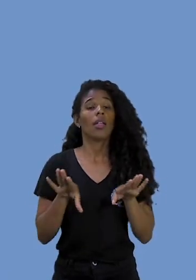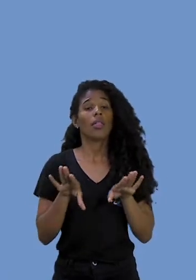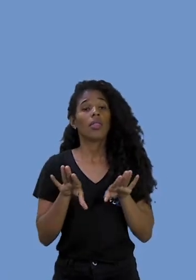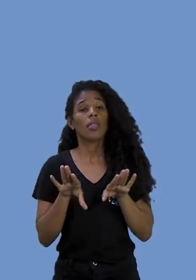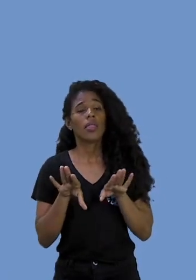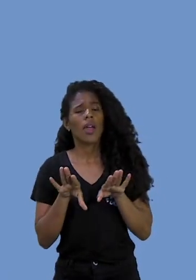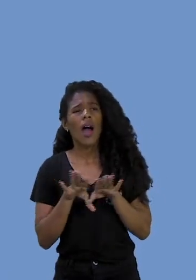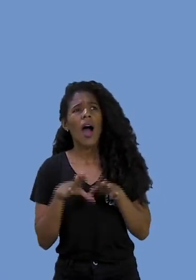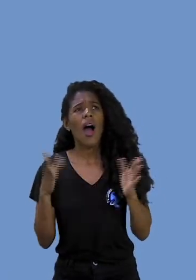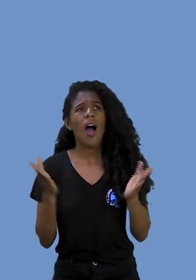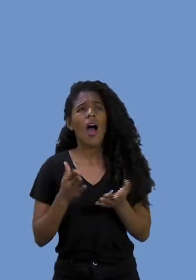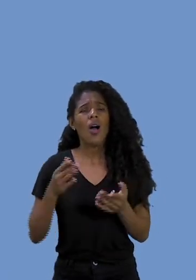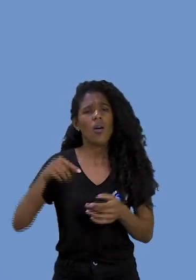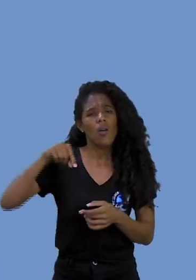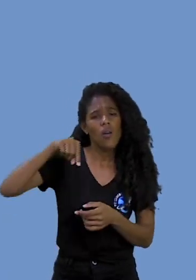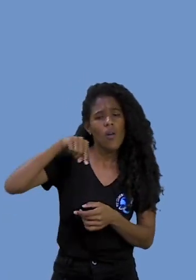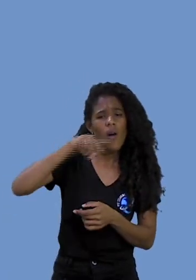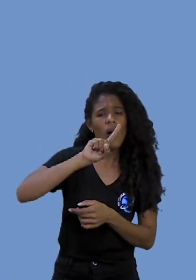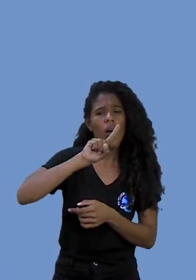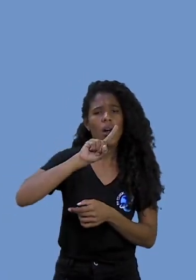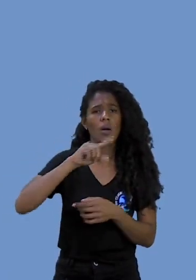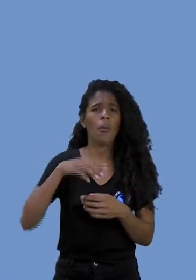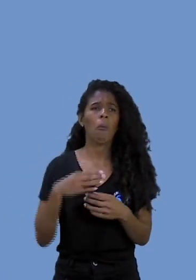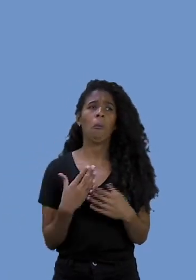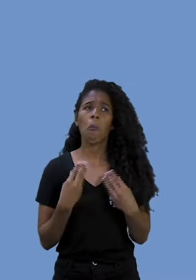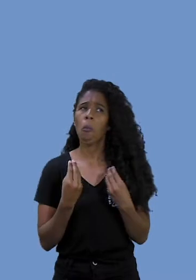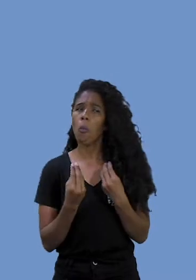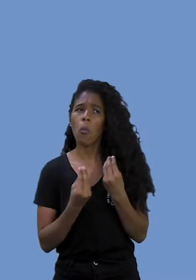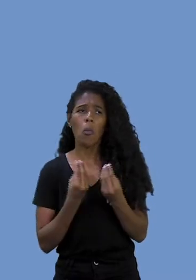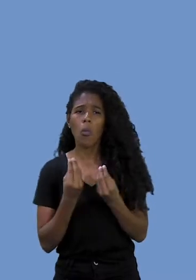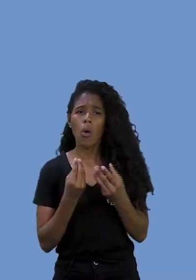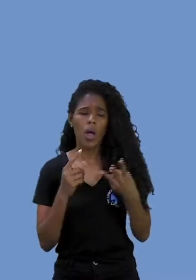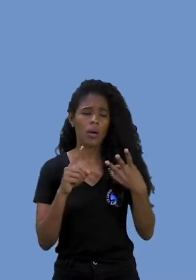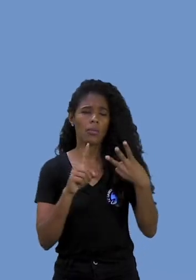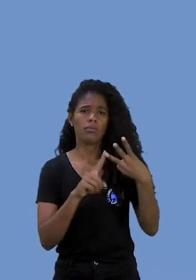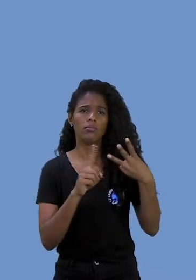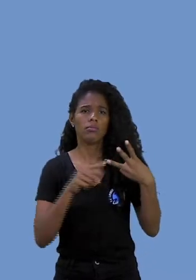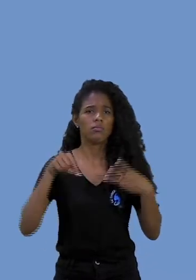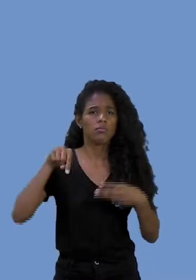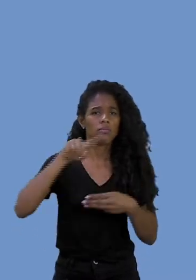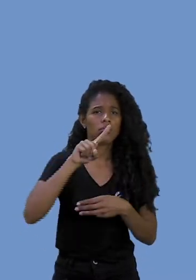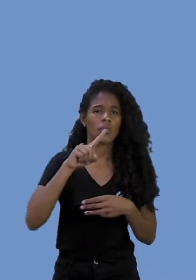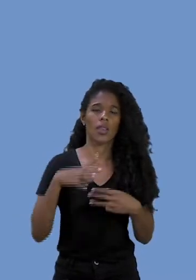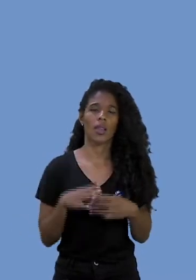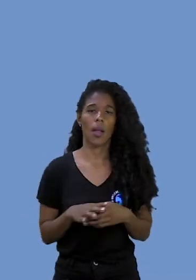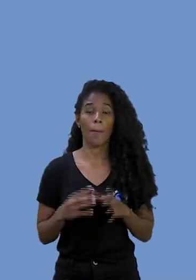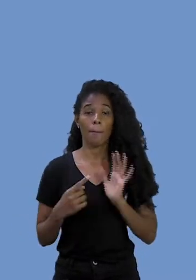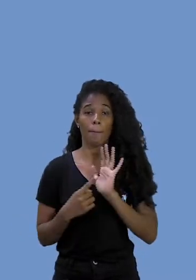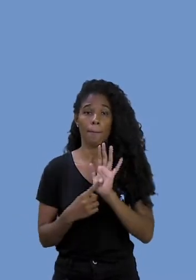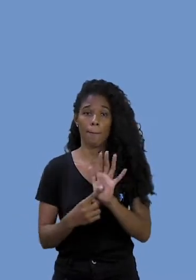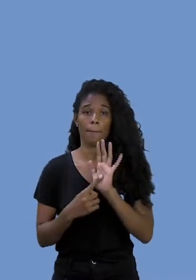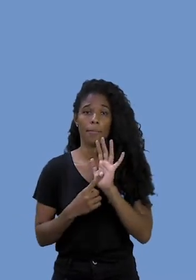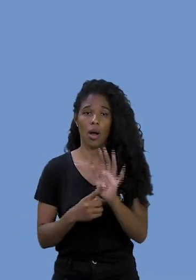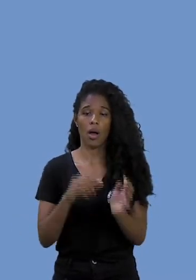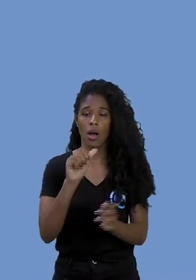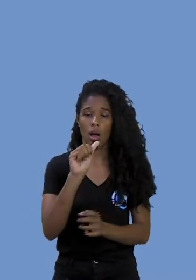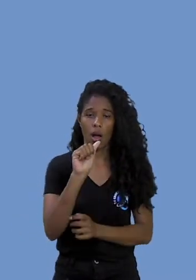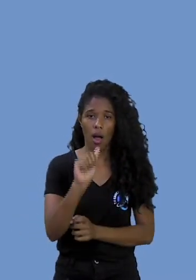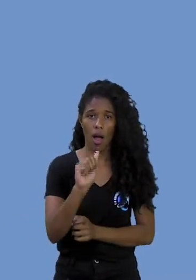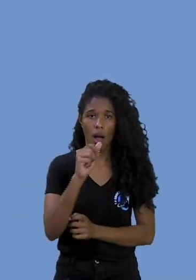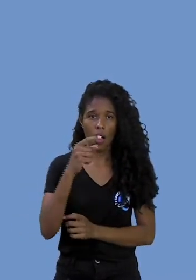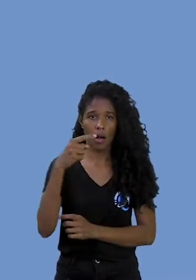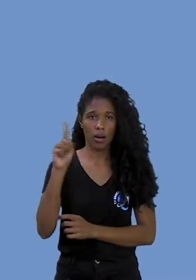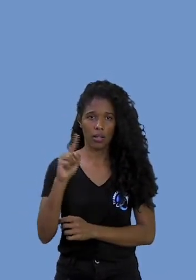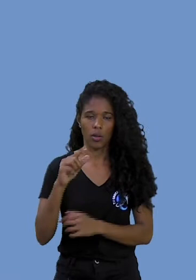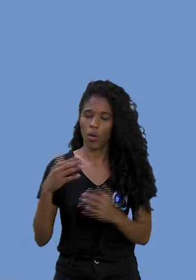acento grave? O acento grave é aquele indicador da crase, que nós não vamos falar dele na aula de hoje.